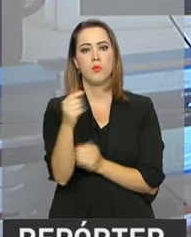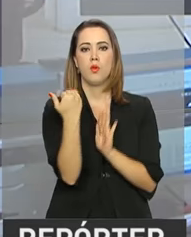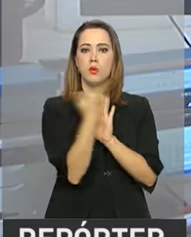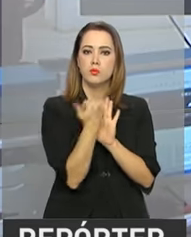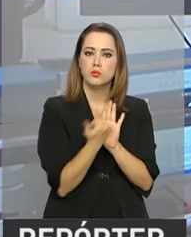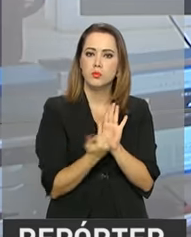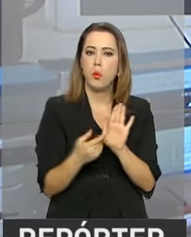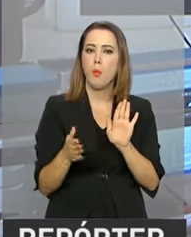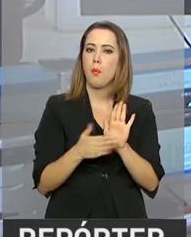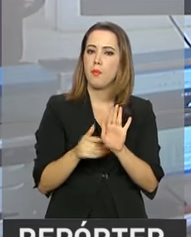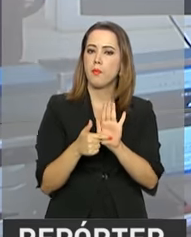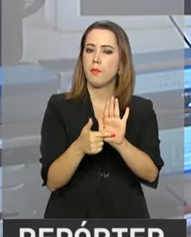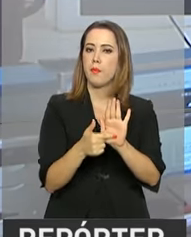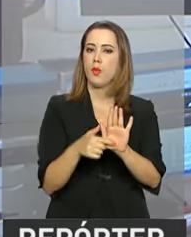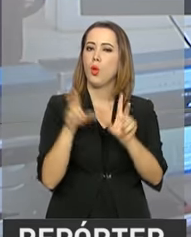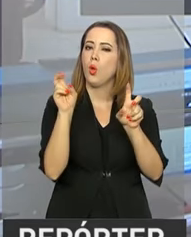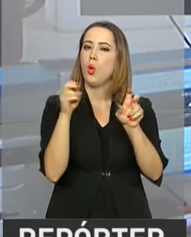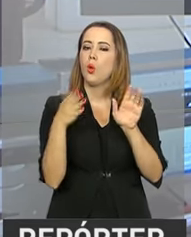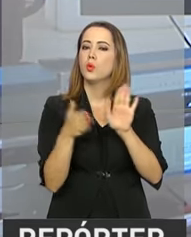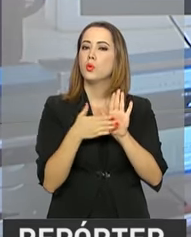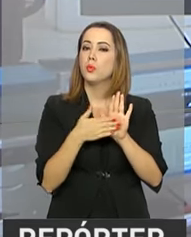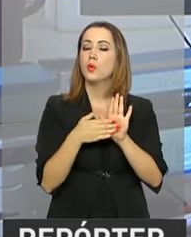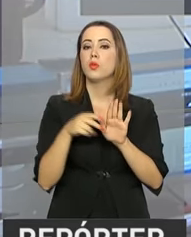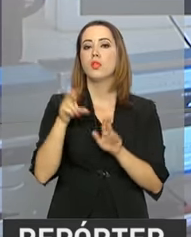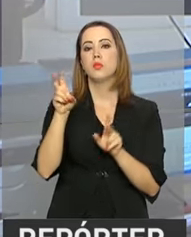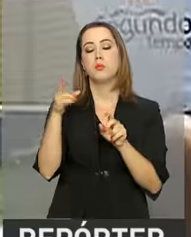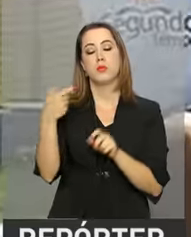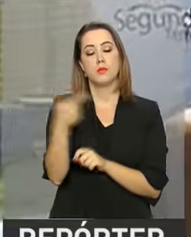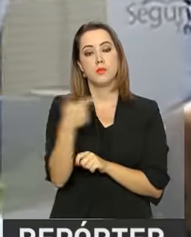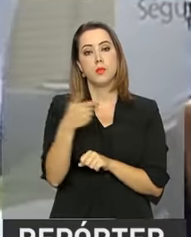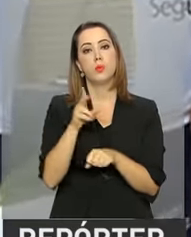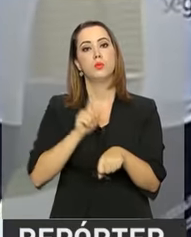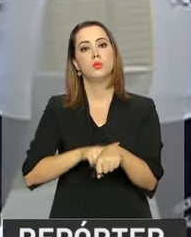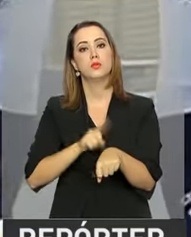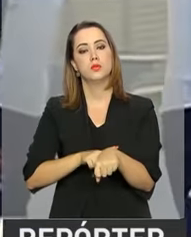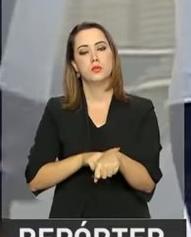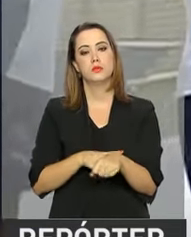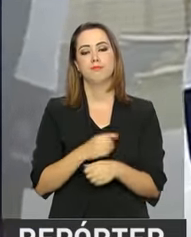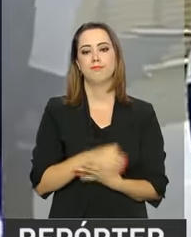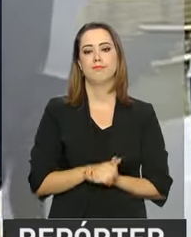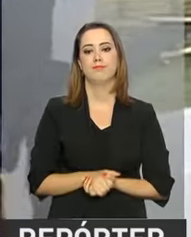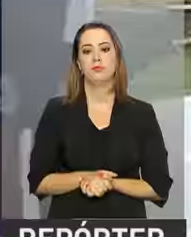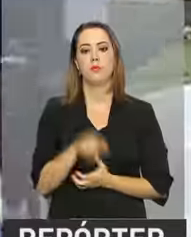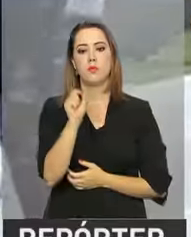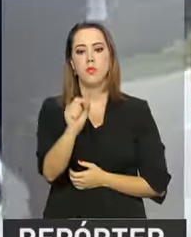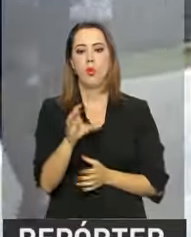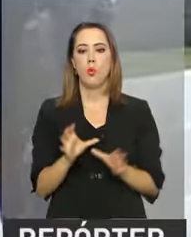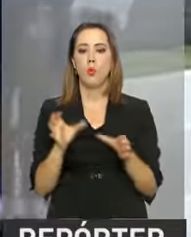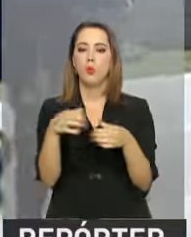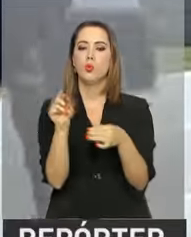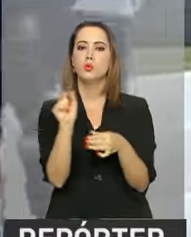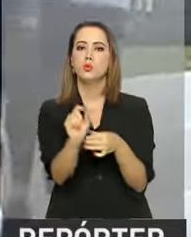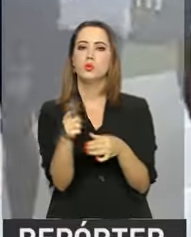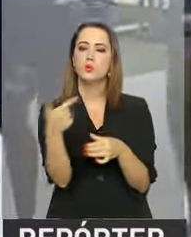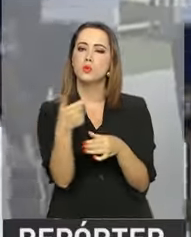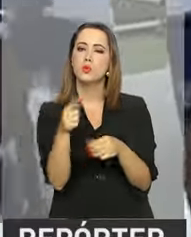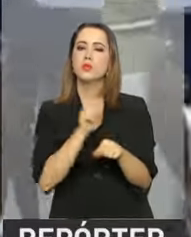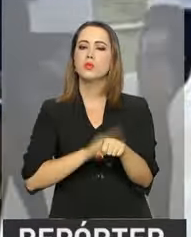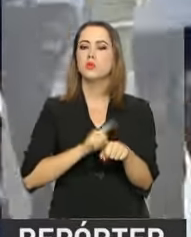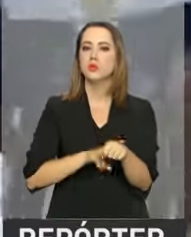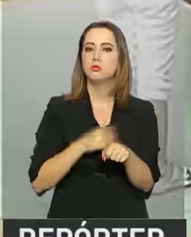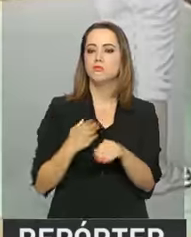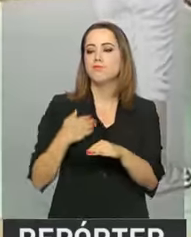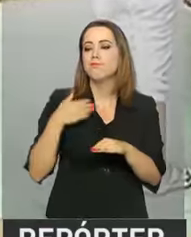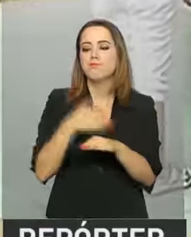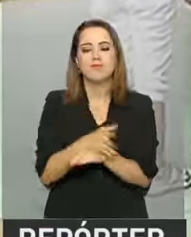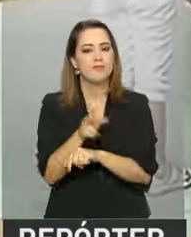das propostas do programa Segundo Tempo, do Ministério do Esporte. Os núcleos do programa Segundo Tempo alcançam todo o